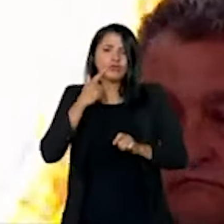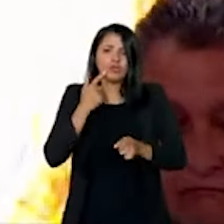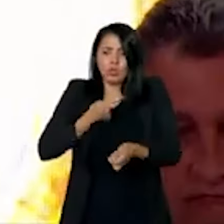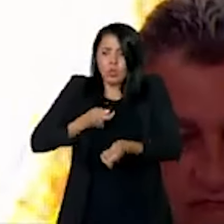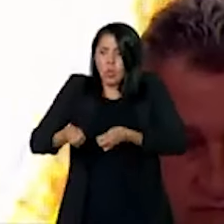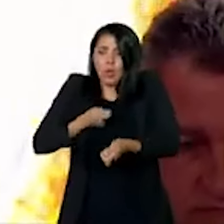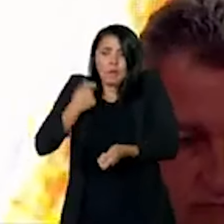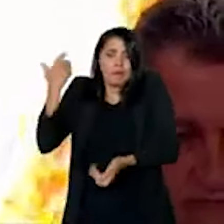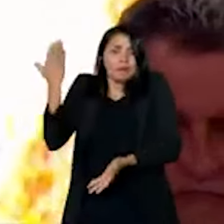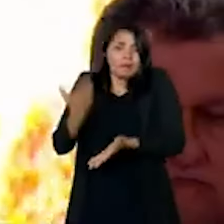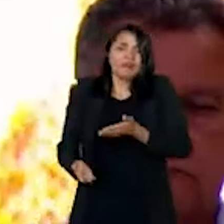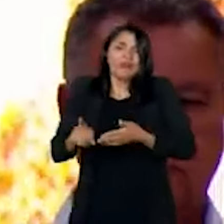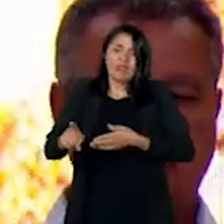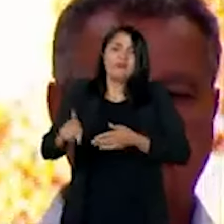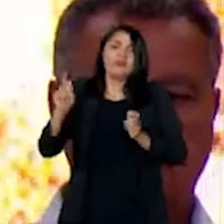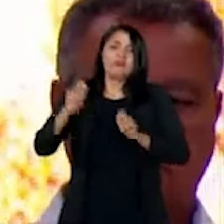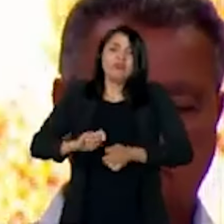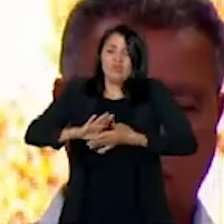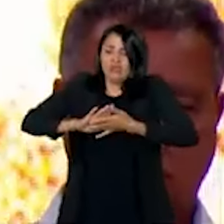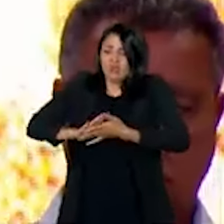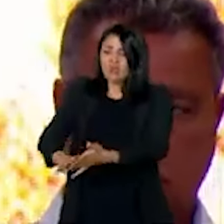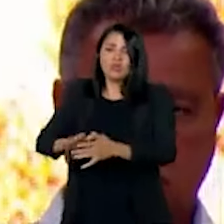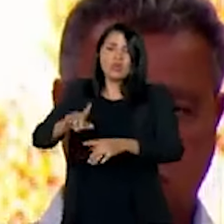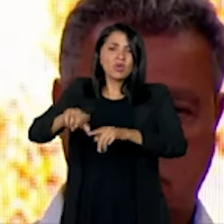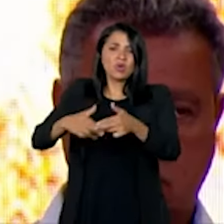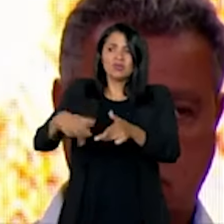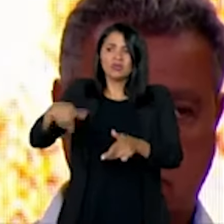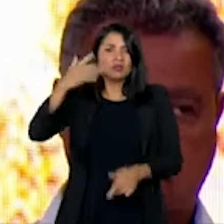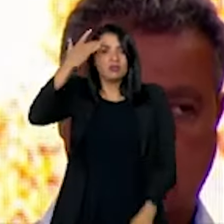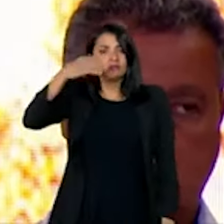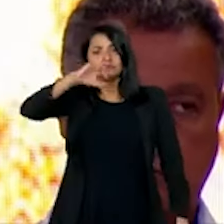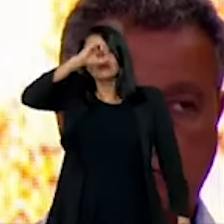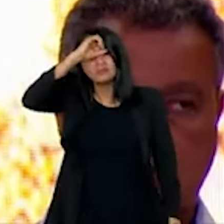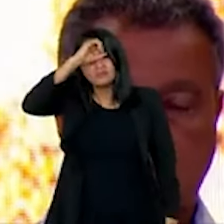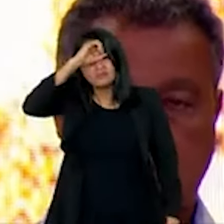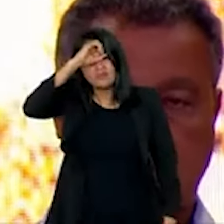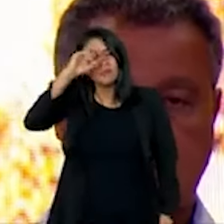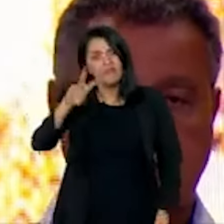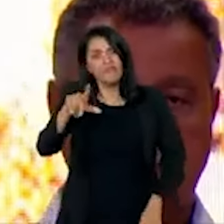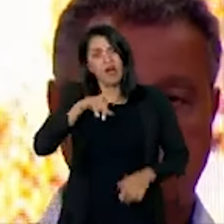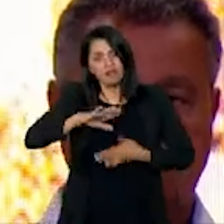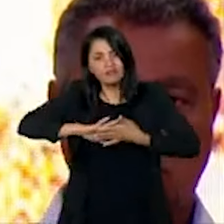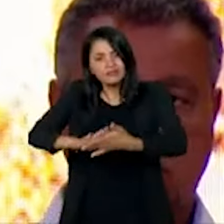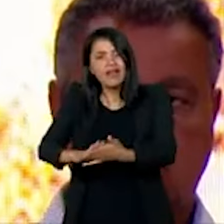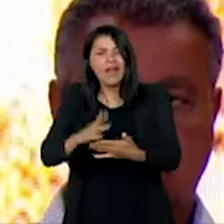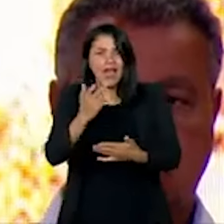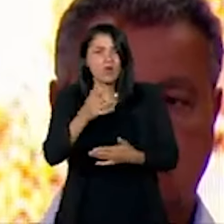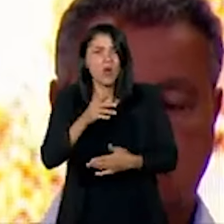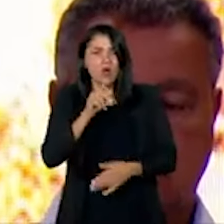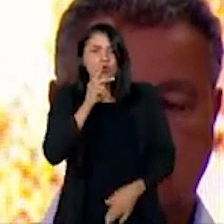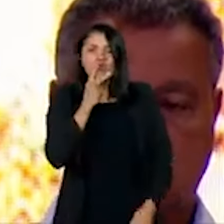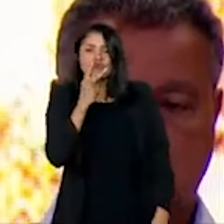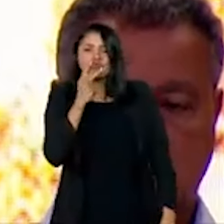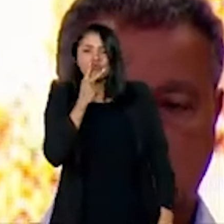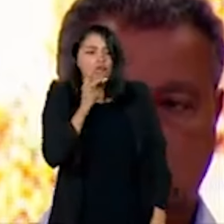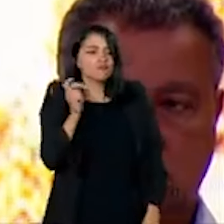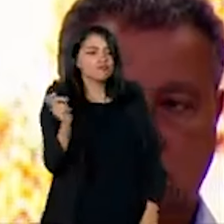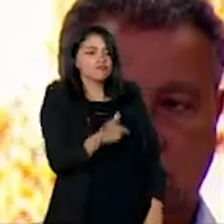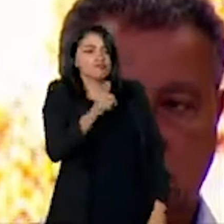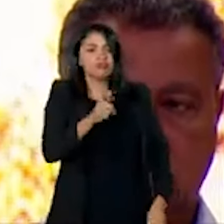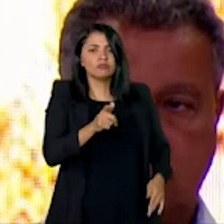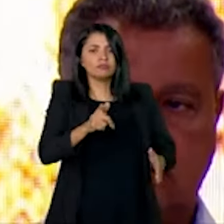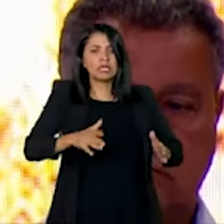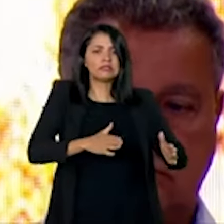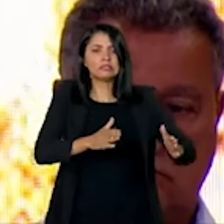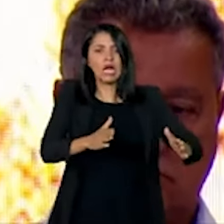controle e aquilo pode destruir coisa que ele nem sabe que vai destruir. É como jogar uma ponta de cigarro na beira de uma